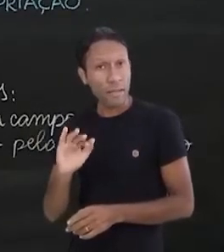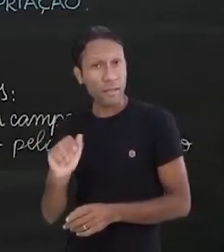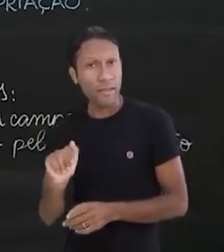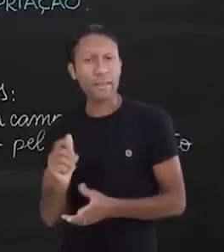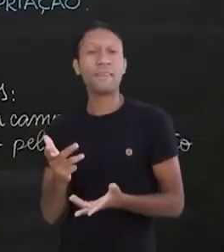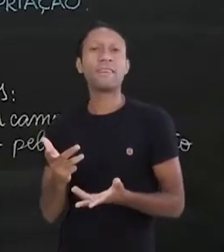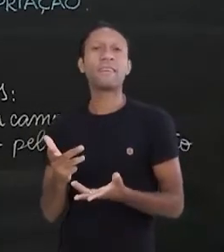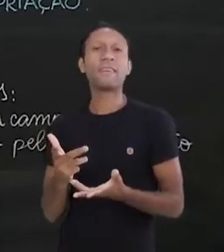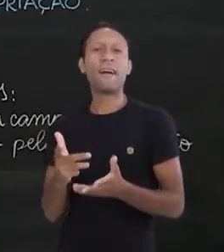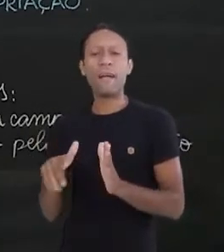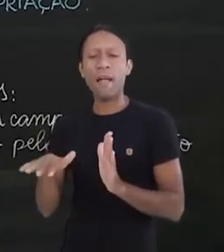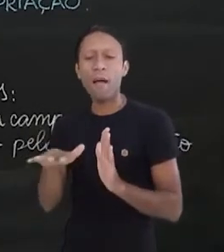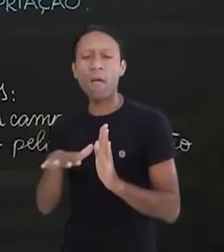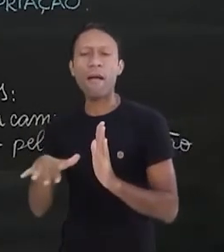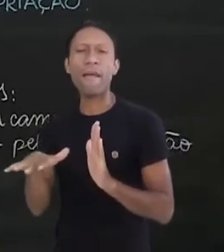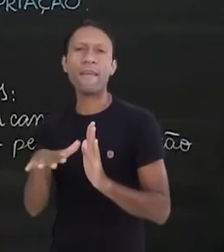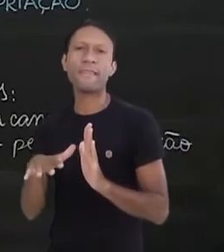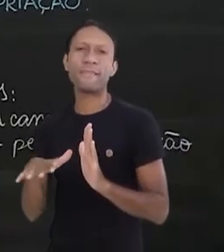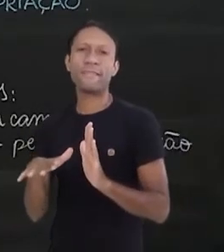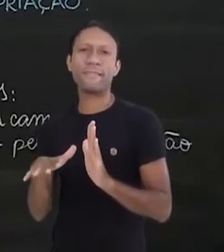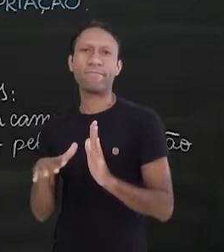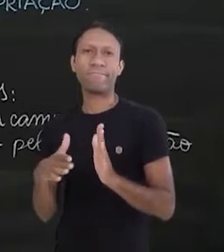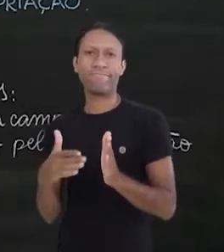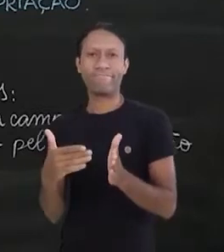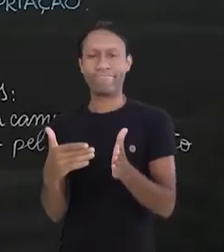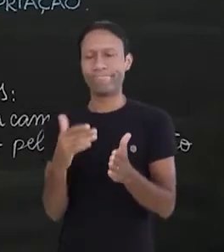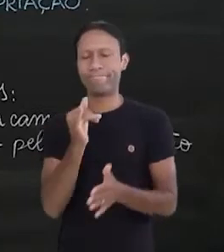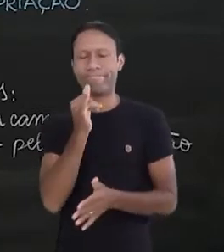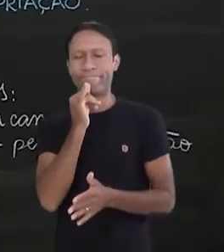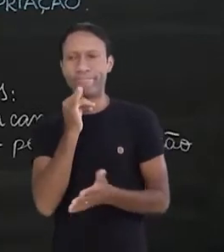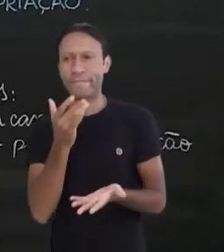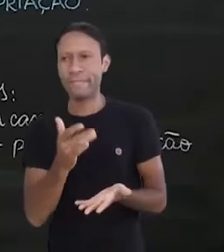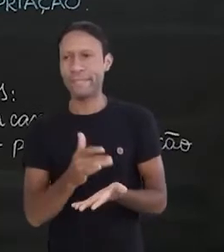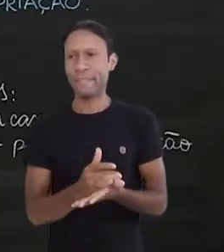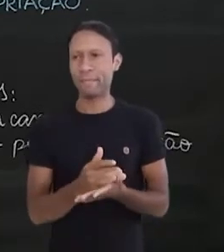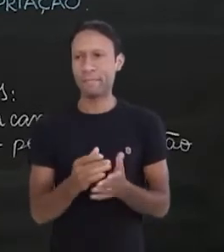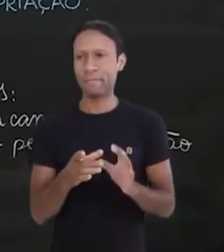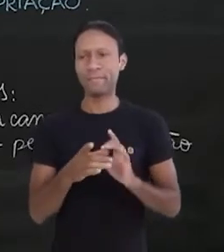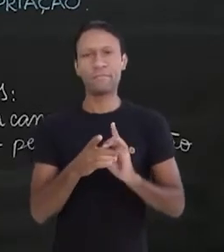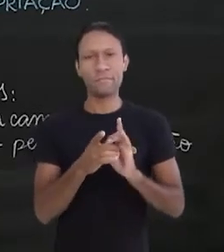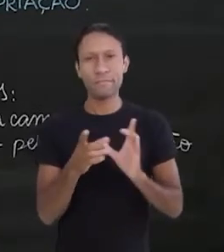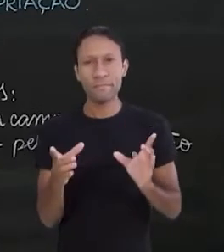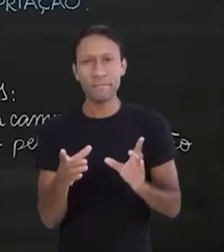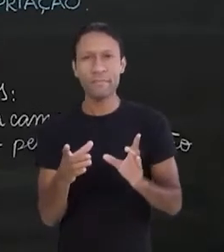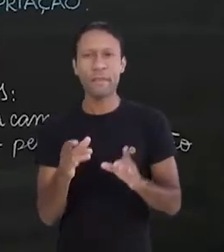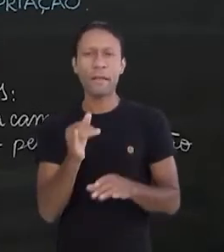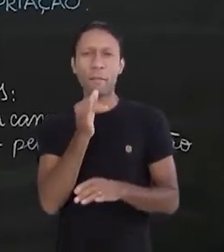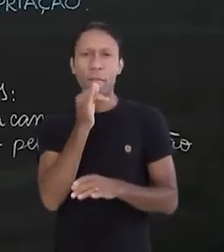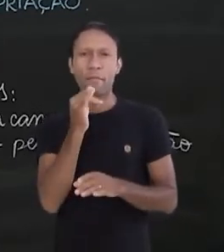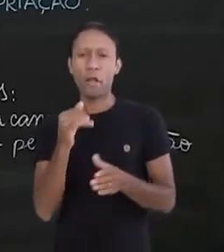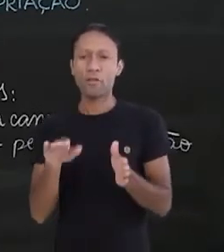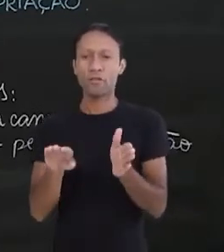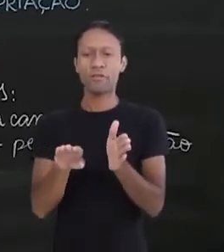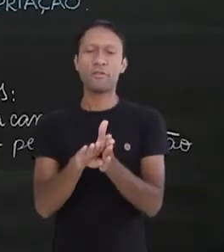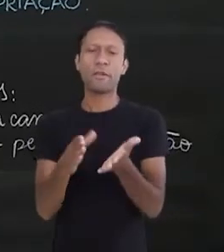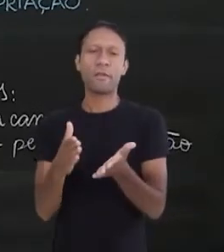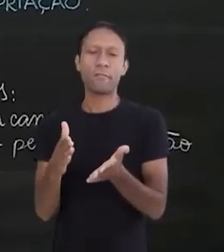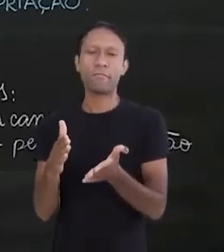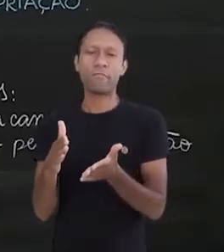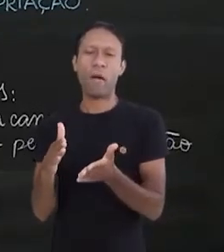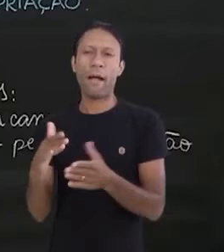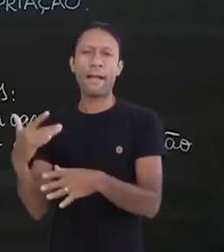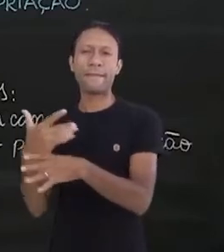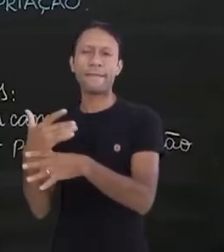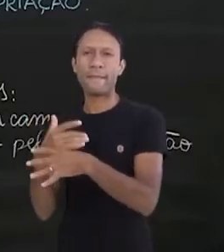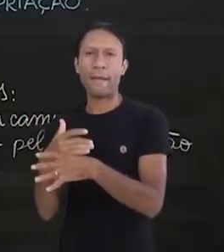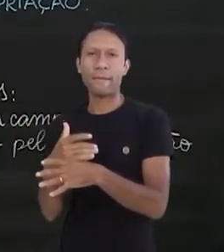região ou faixa onde dois territórios se comunicam. Por exemplo, quando nós chegamos numa cidade próxima